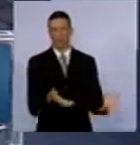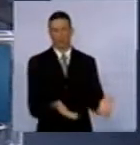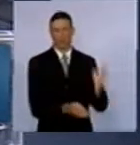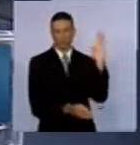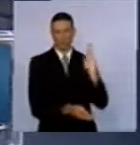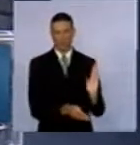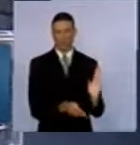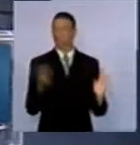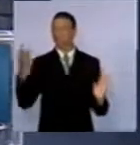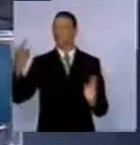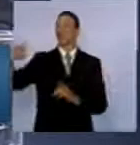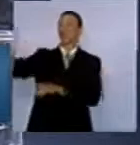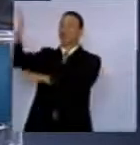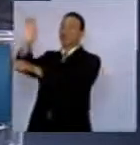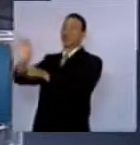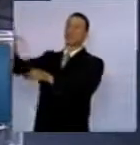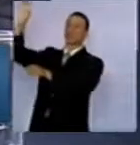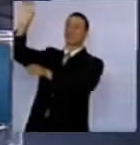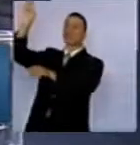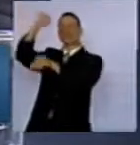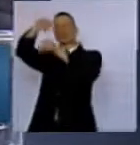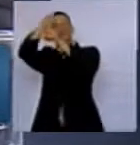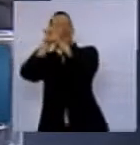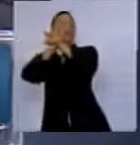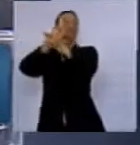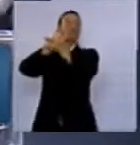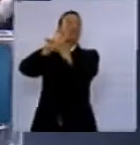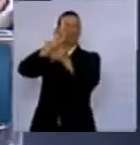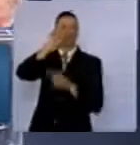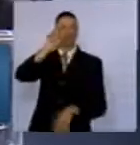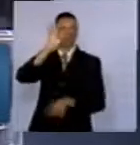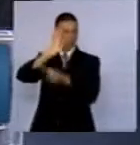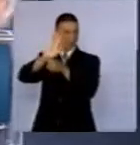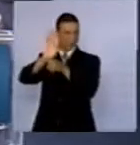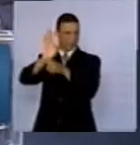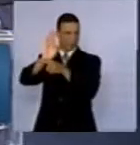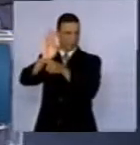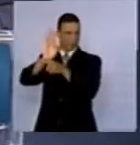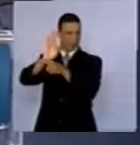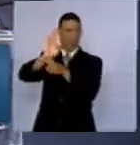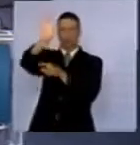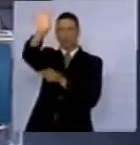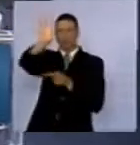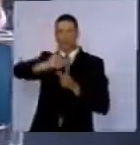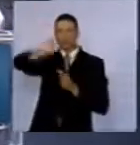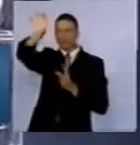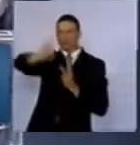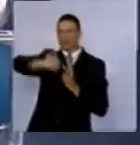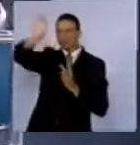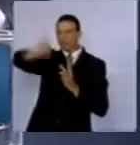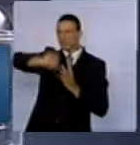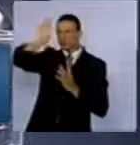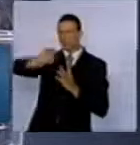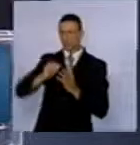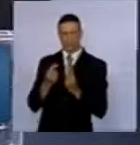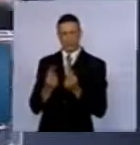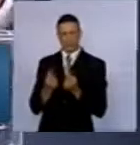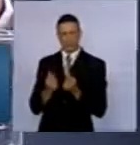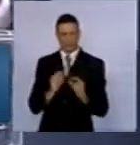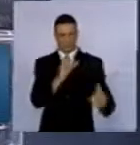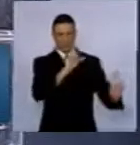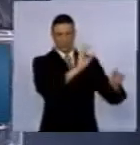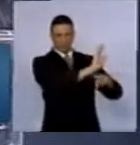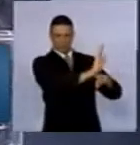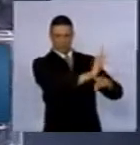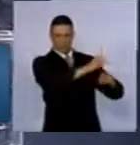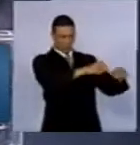para os outros mercados europeus, americanos, né, o cinema hoje que absorve quase todas as nossas salas de cinema, e no caso